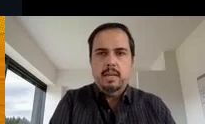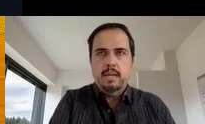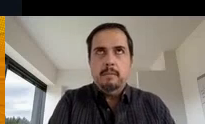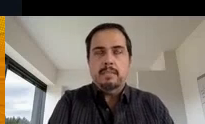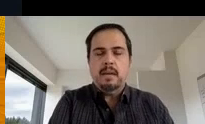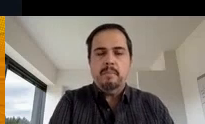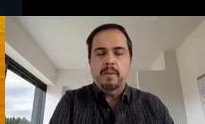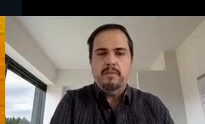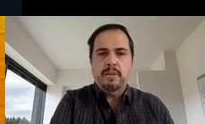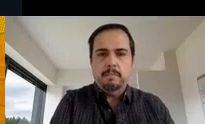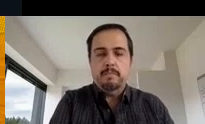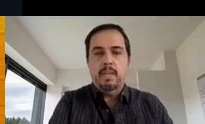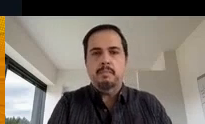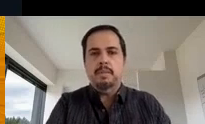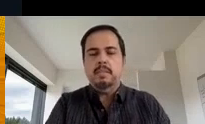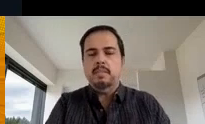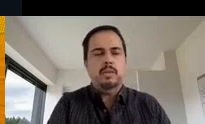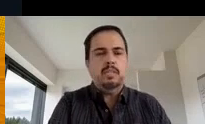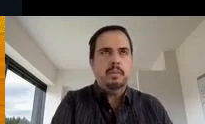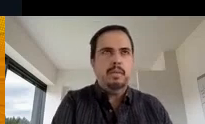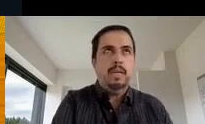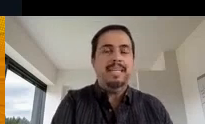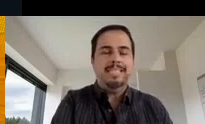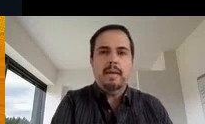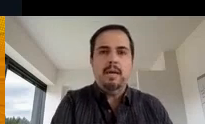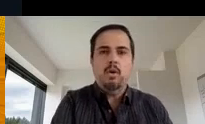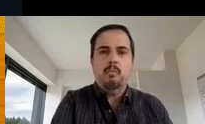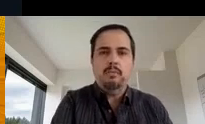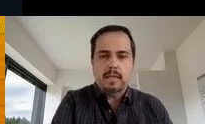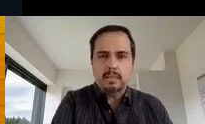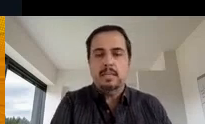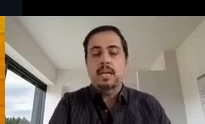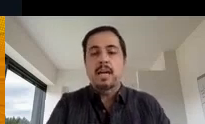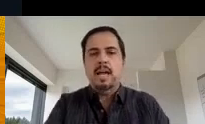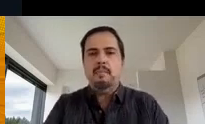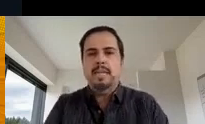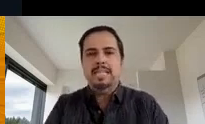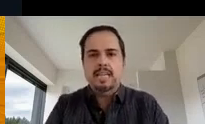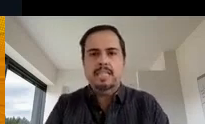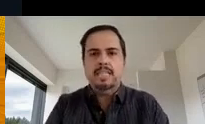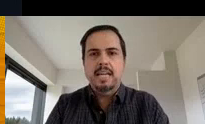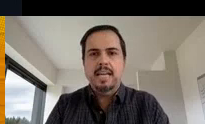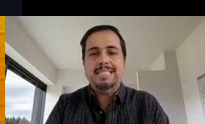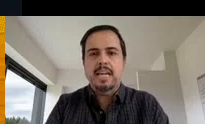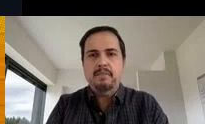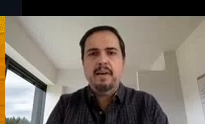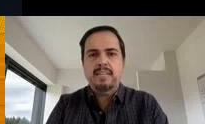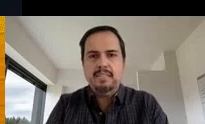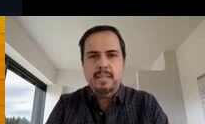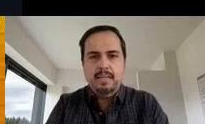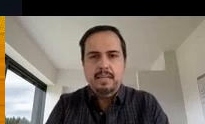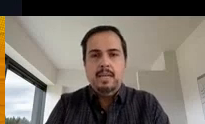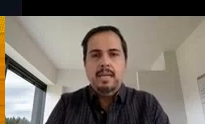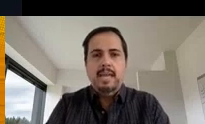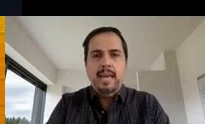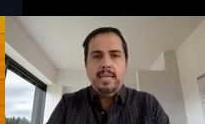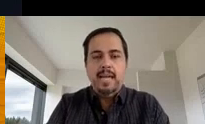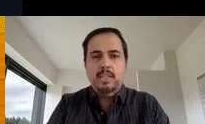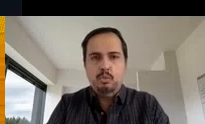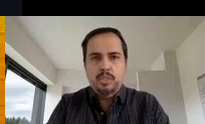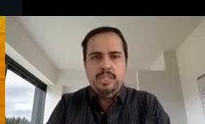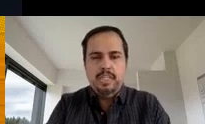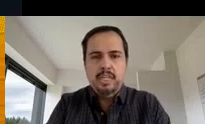atitudes. Conhecimento é saber fazer. Conhecimento é saber como faz. Habilidade é saber